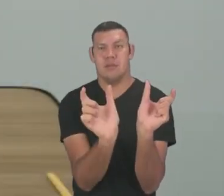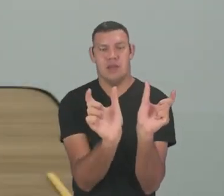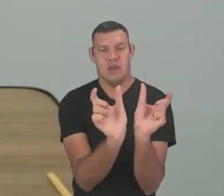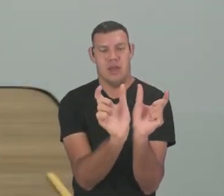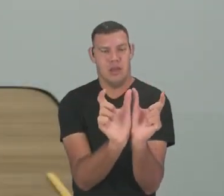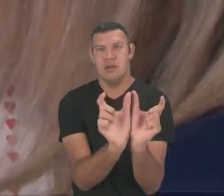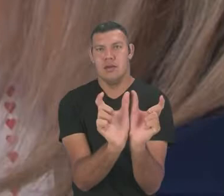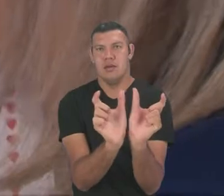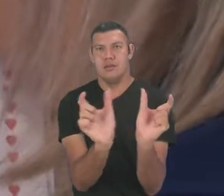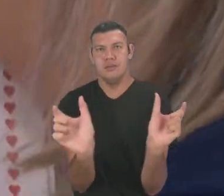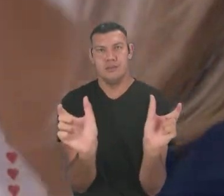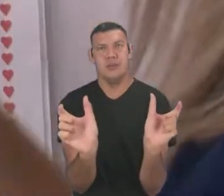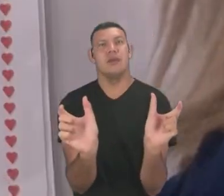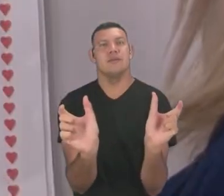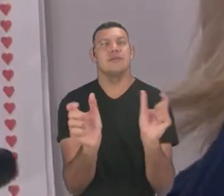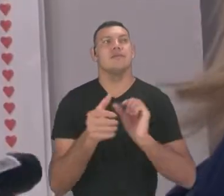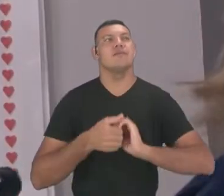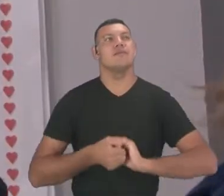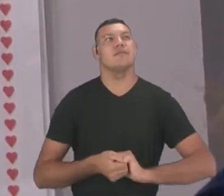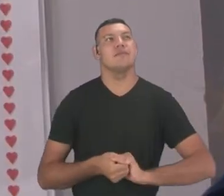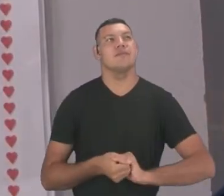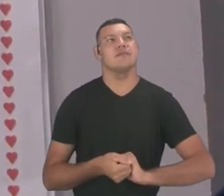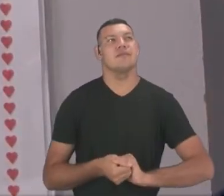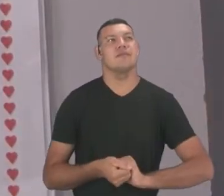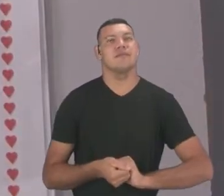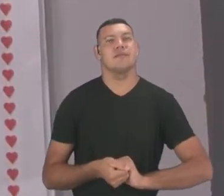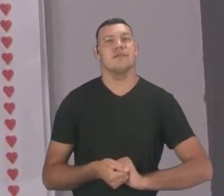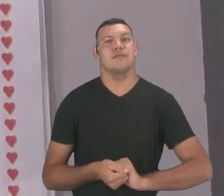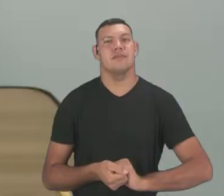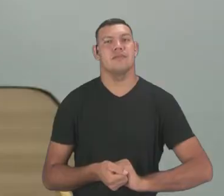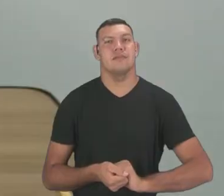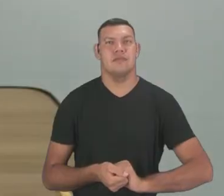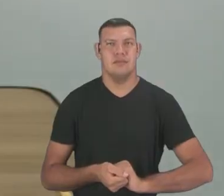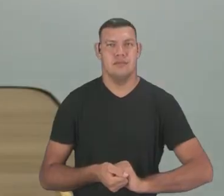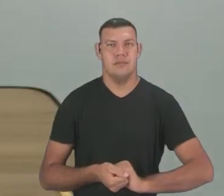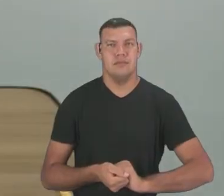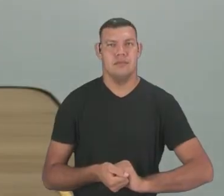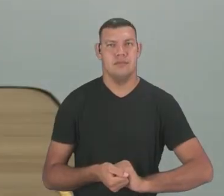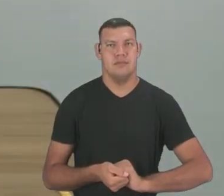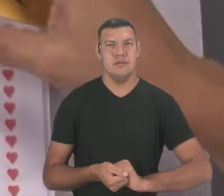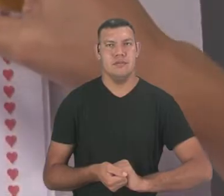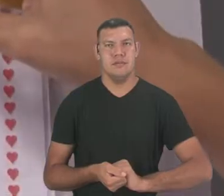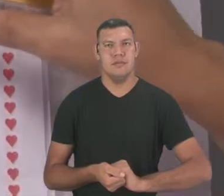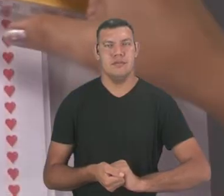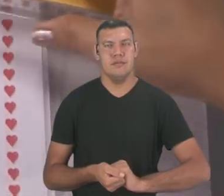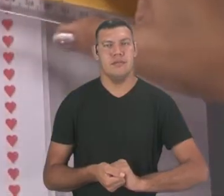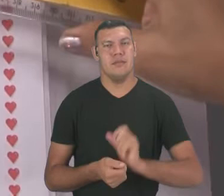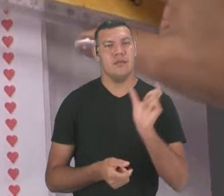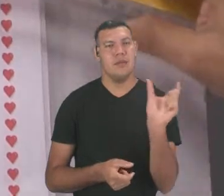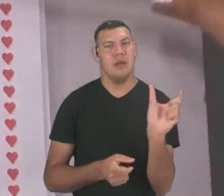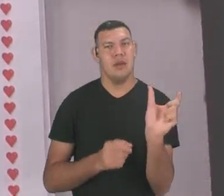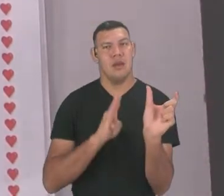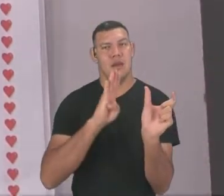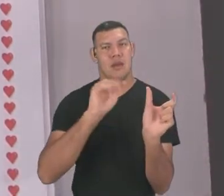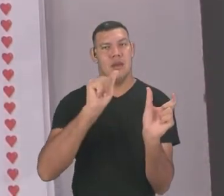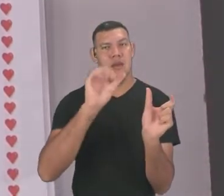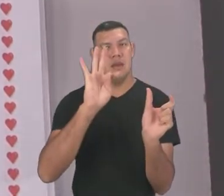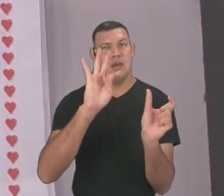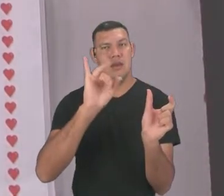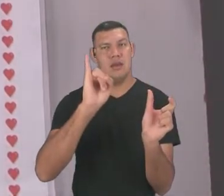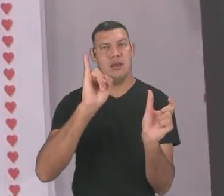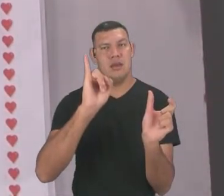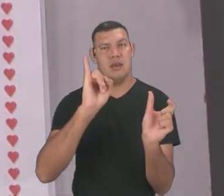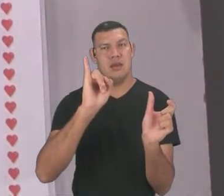espaço Então nós vamos separar com esta barra que nós temos uma palavra batatinha